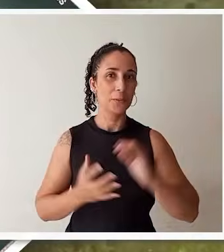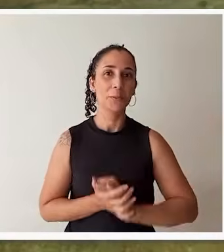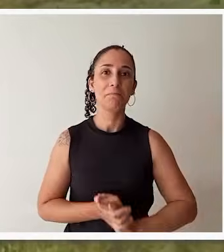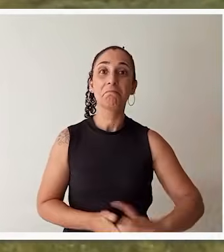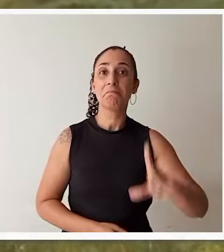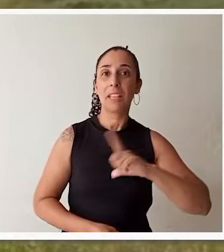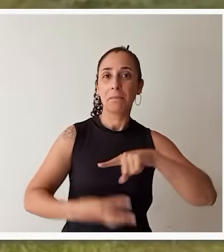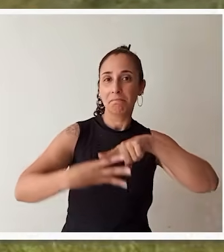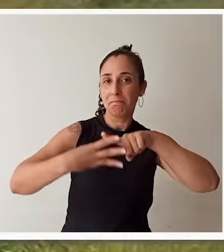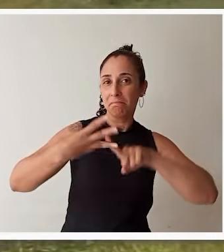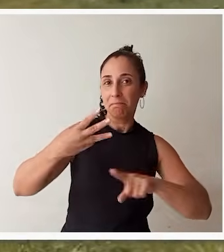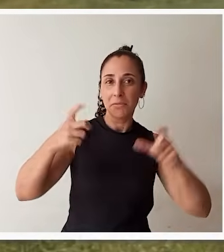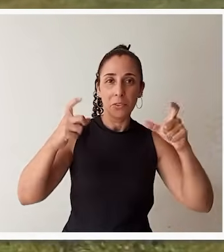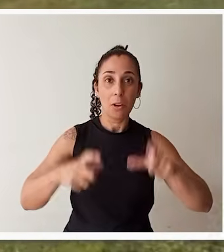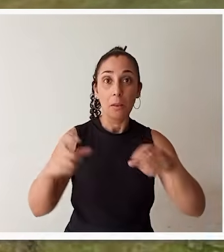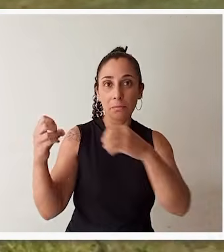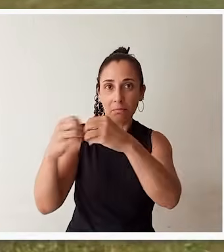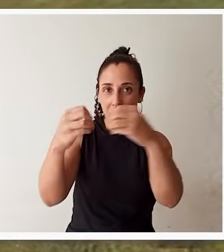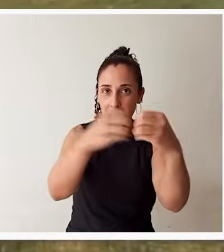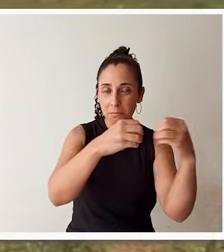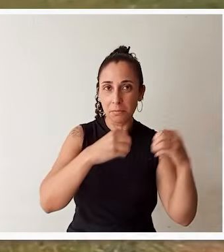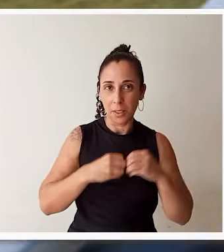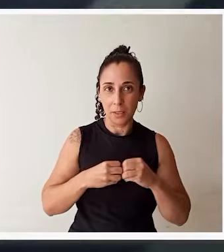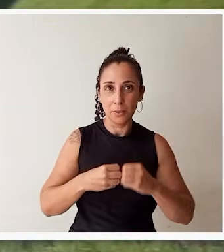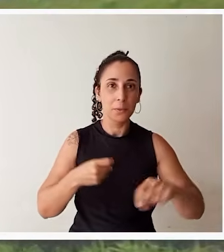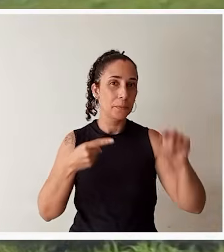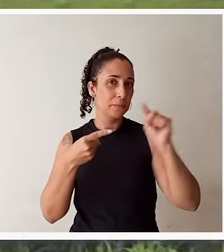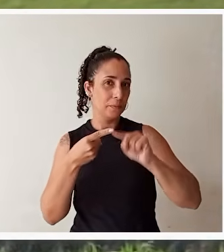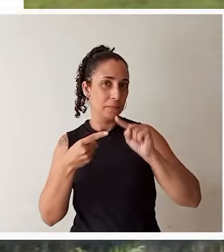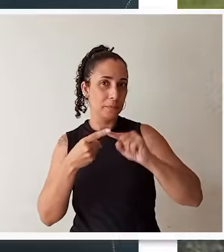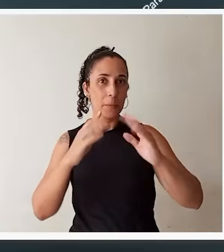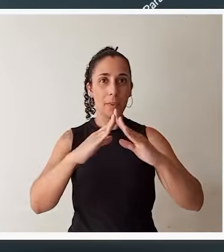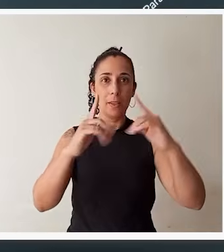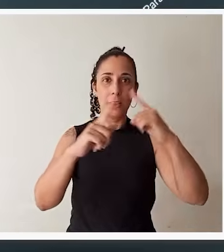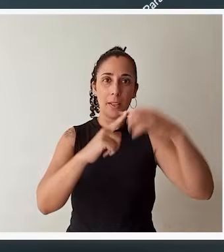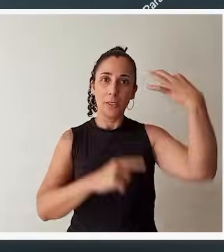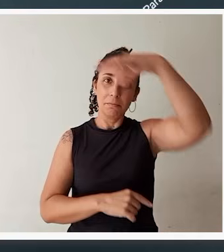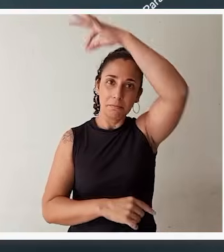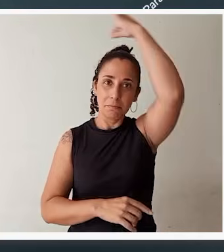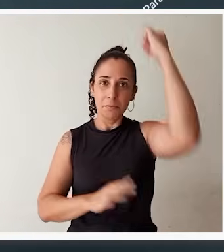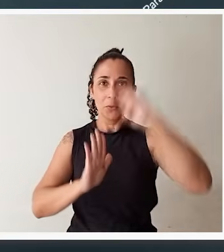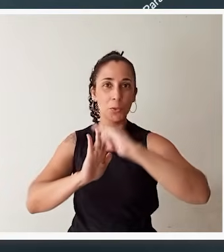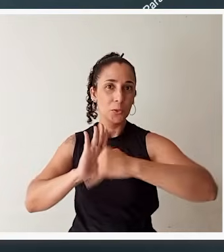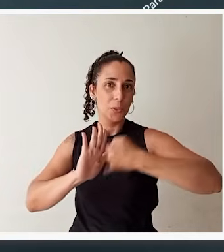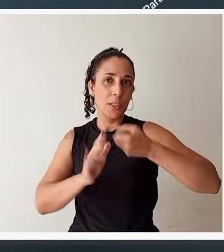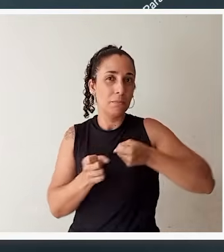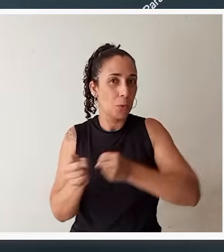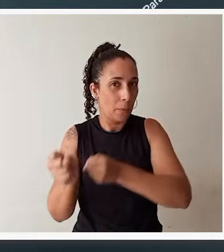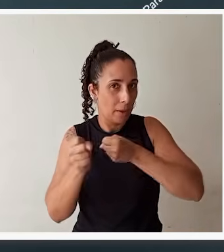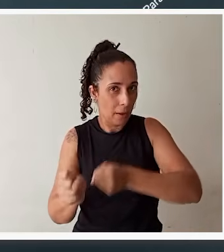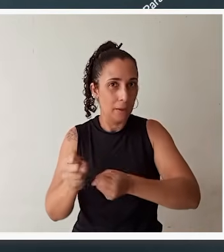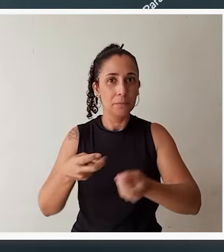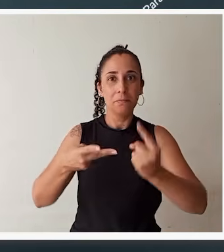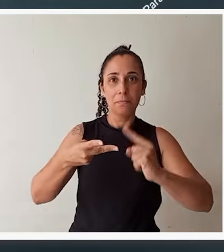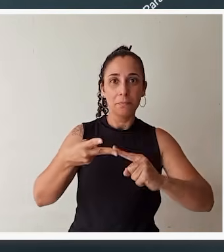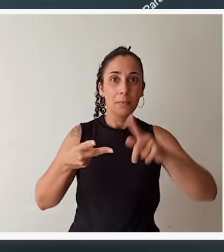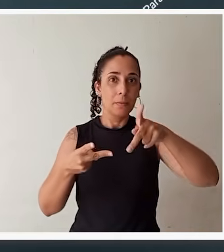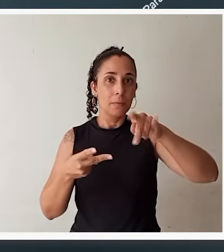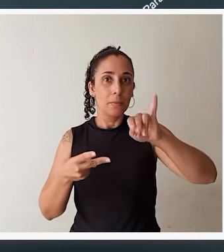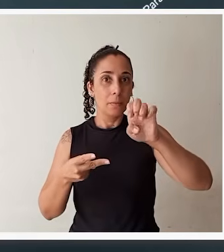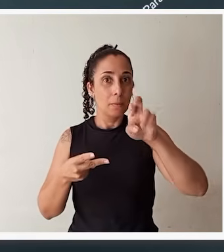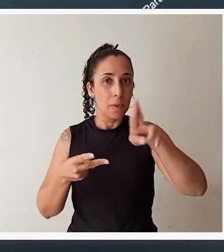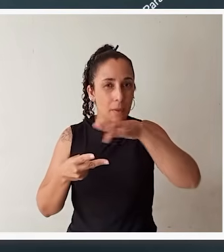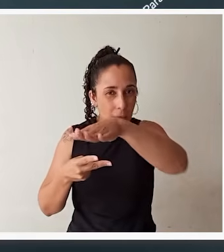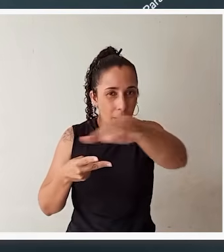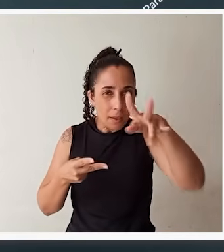frequentado de Chiador. São 3 atrações próximas uma das outras: a Igreja de São José Operário, o Pier